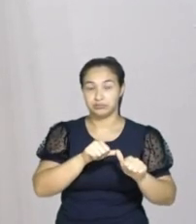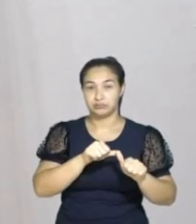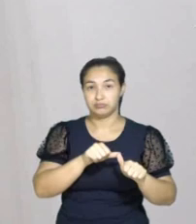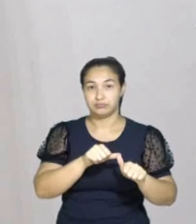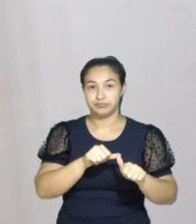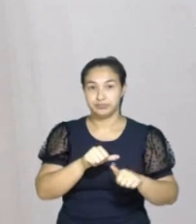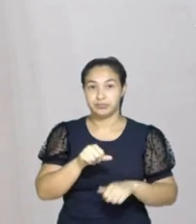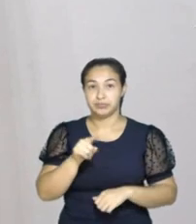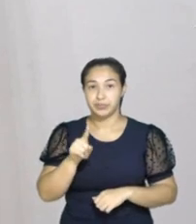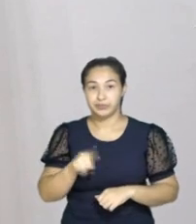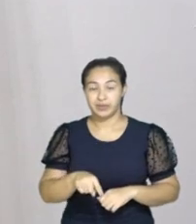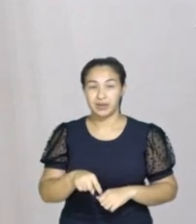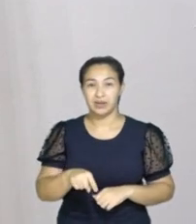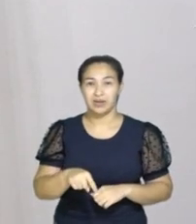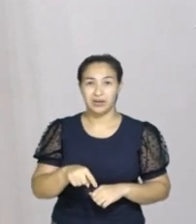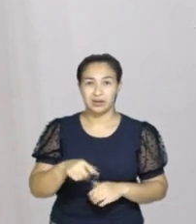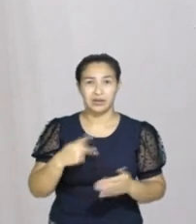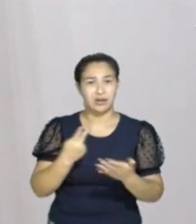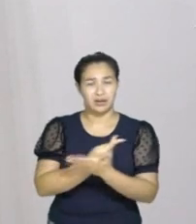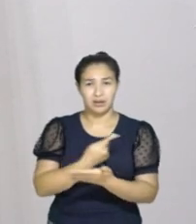é um grande equívoco